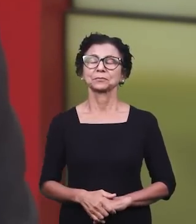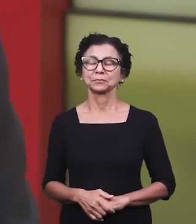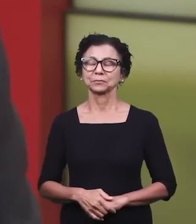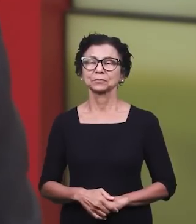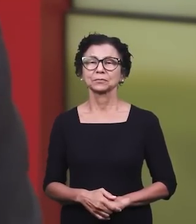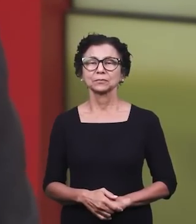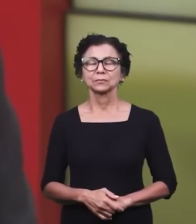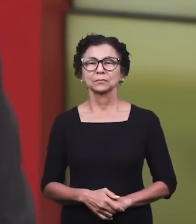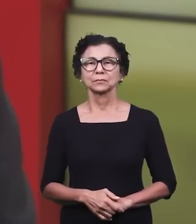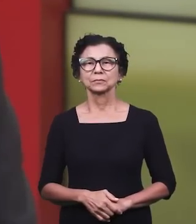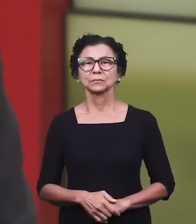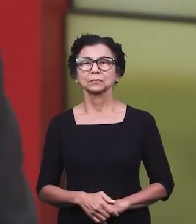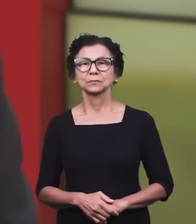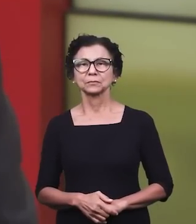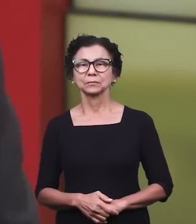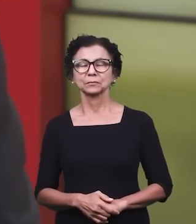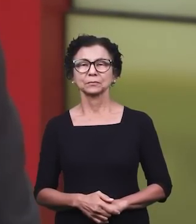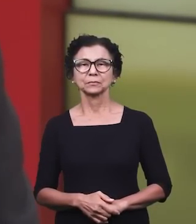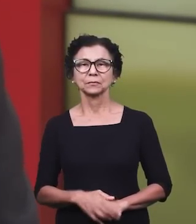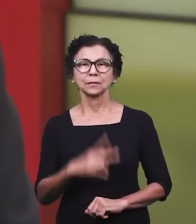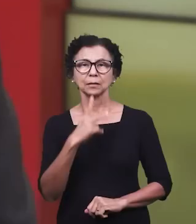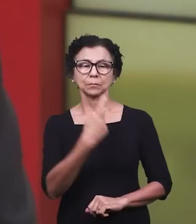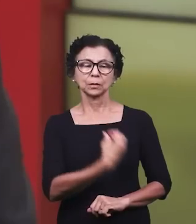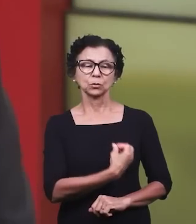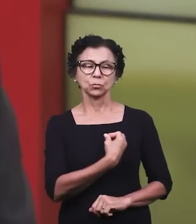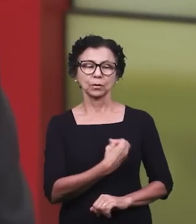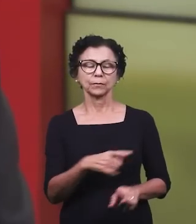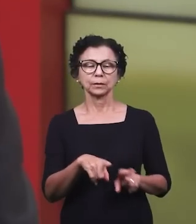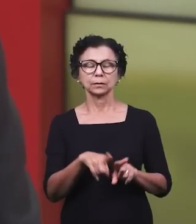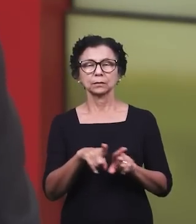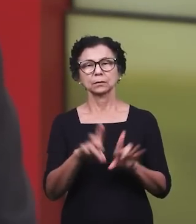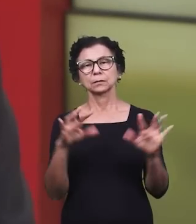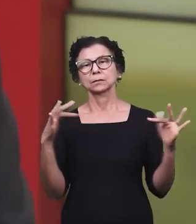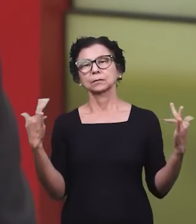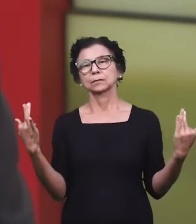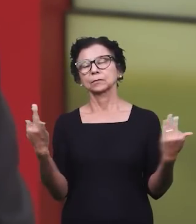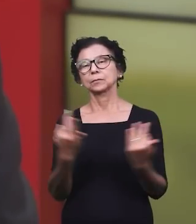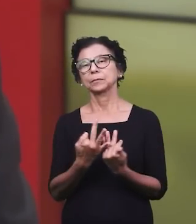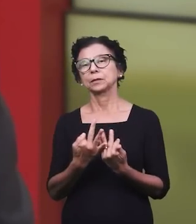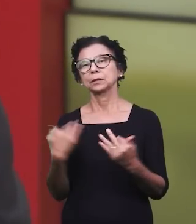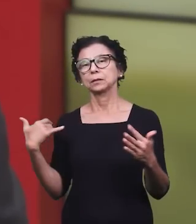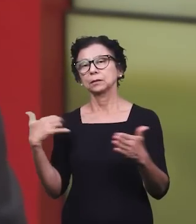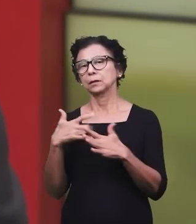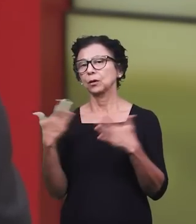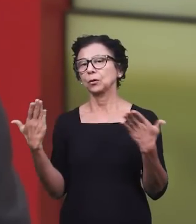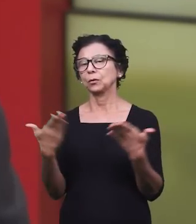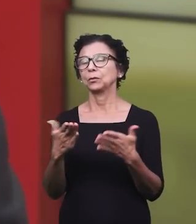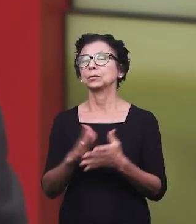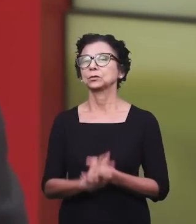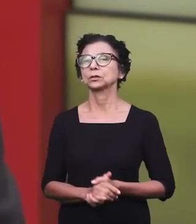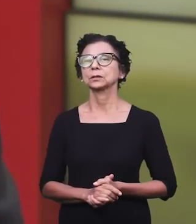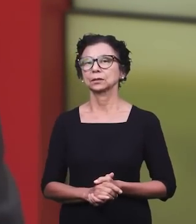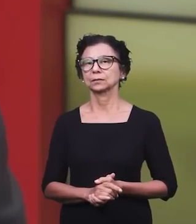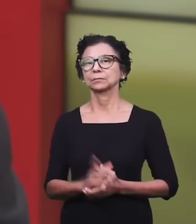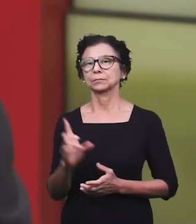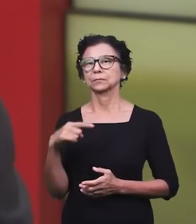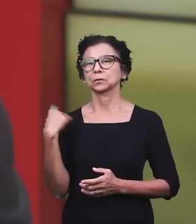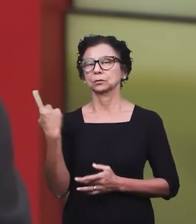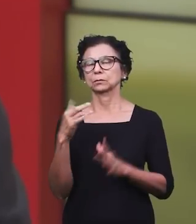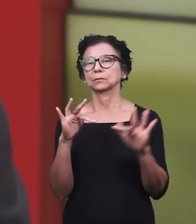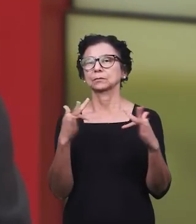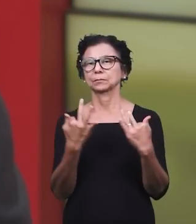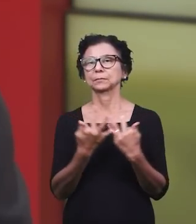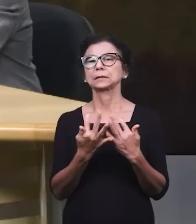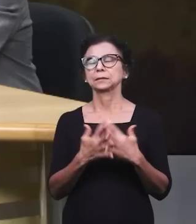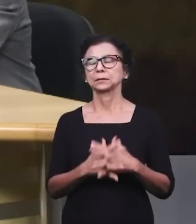projeto, não só para a vida dele, mas para a família, para a nossa família, para hoje, que é profético para nós também, nos alcança no tempo que nós vivemos, né?